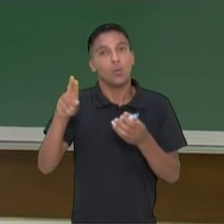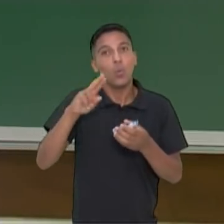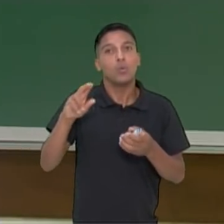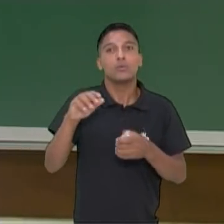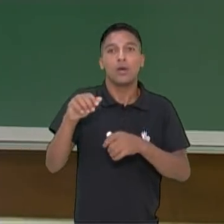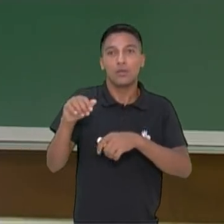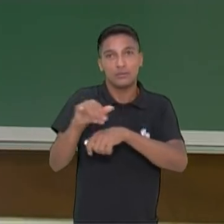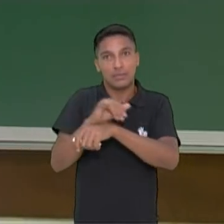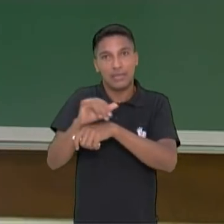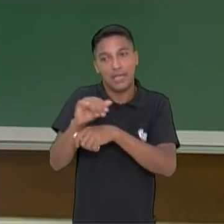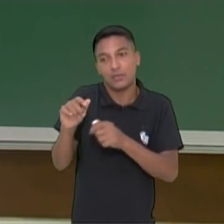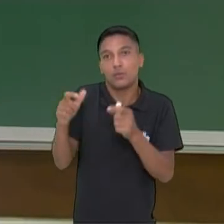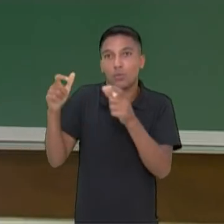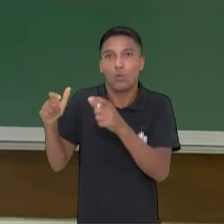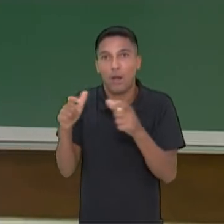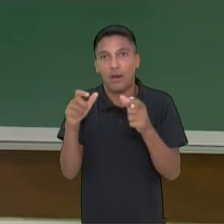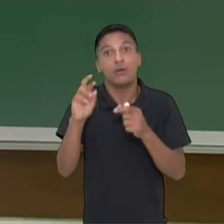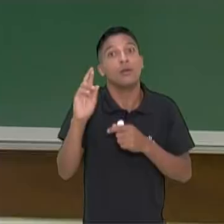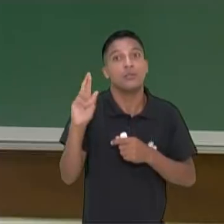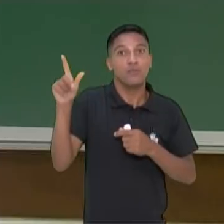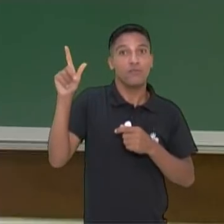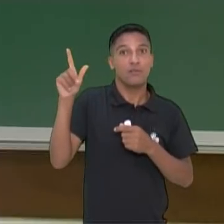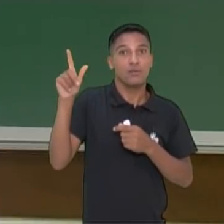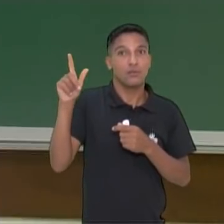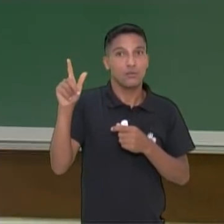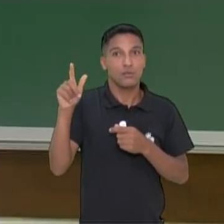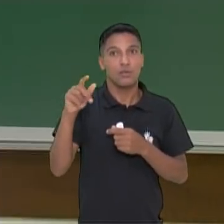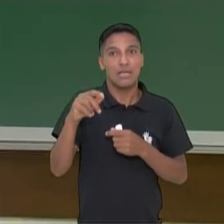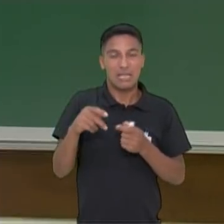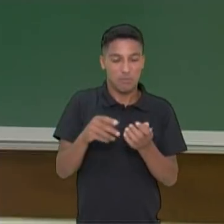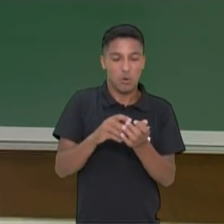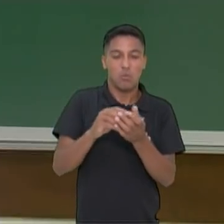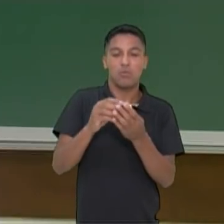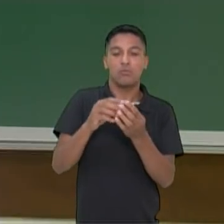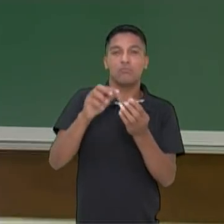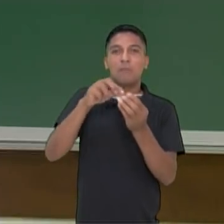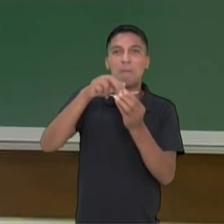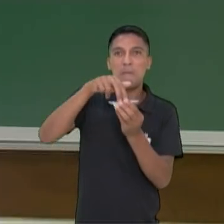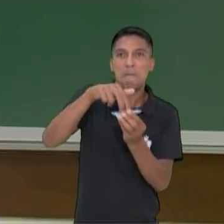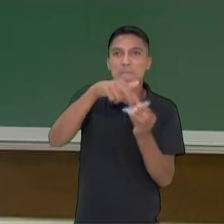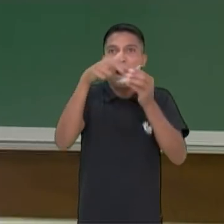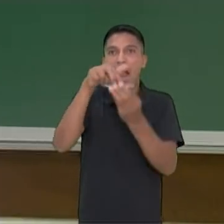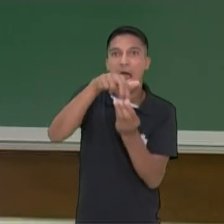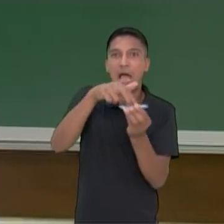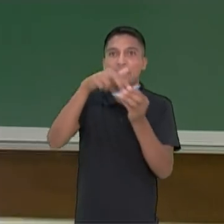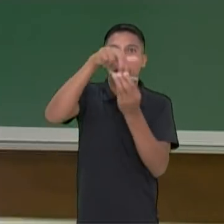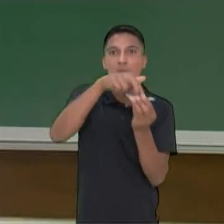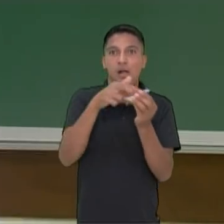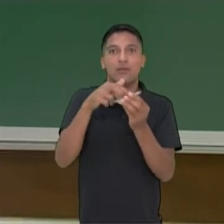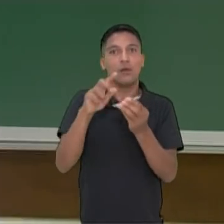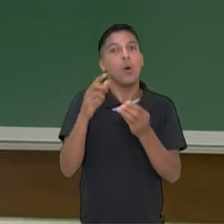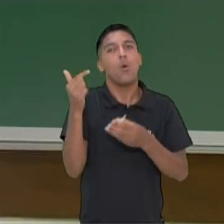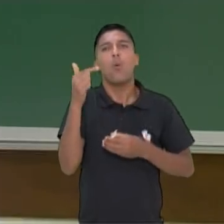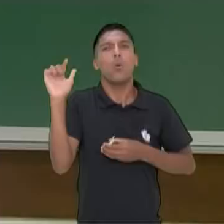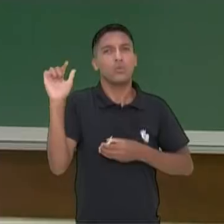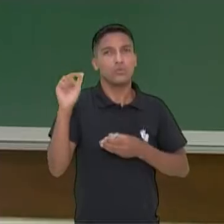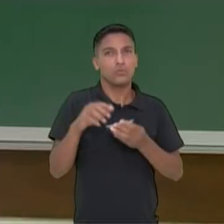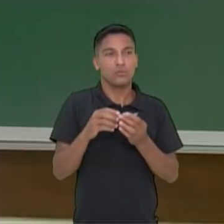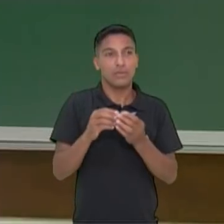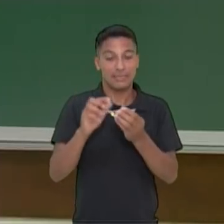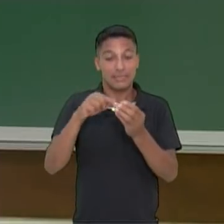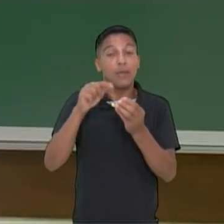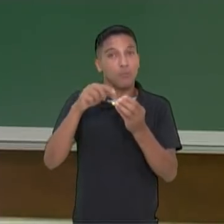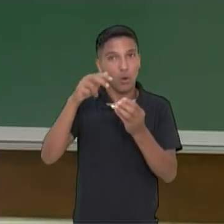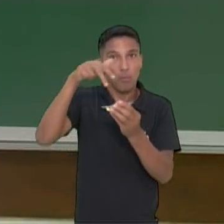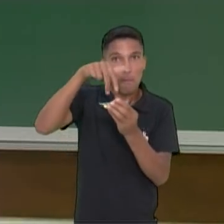de pistas diferentes, né? Não é tanto usado para manobra, tá bom? Aqui a gente vai falar desse skate usado mais para